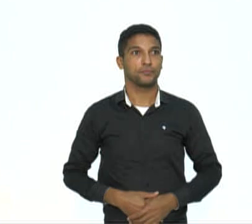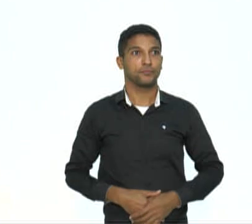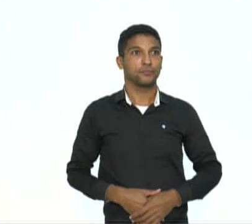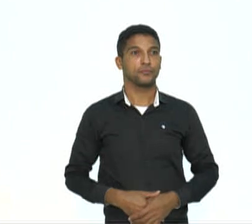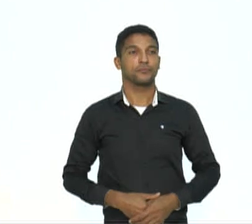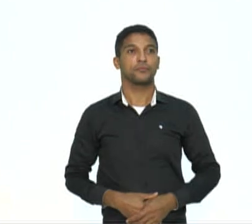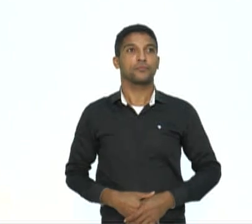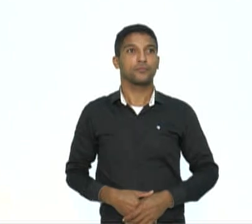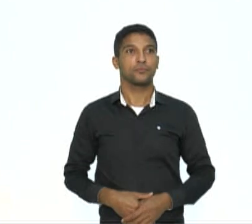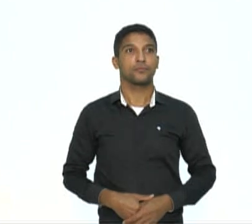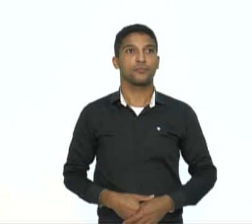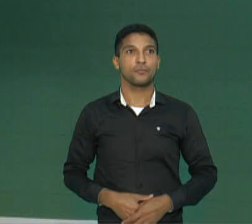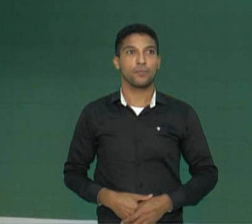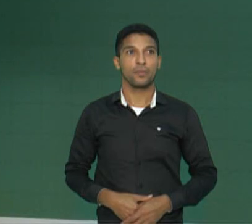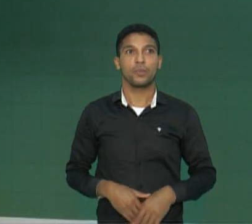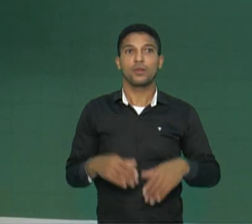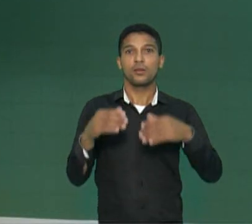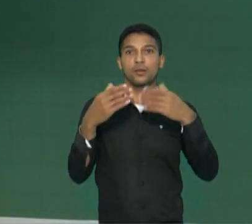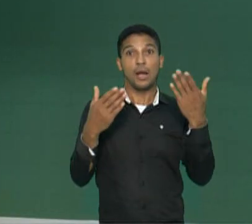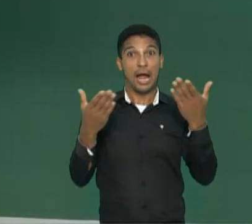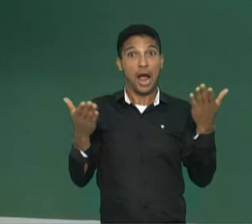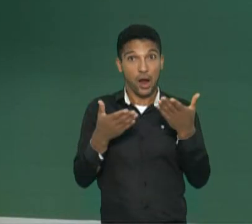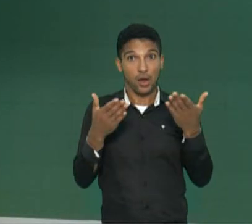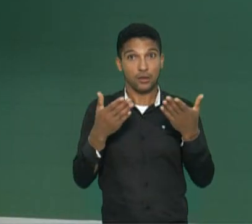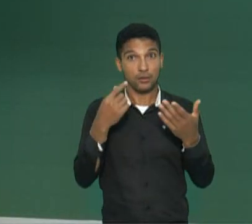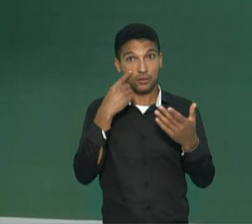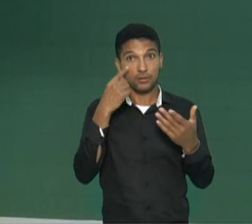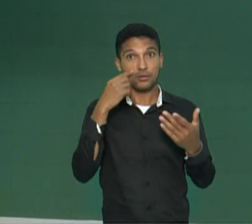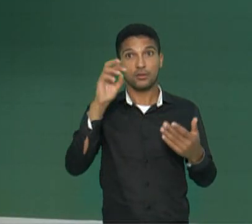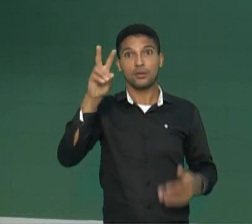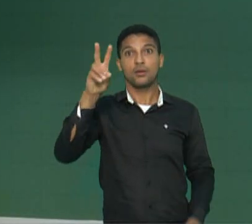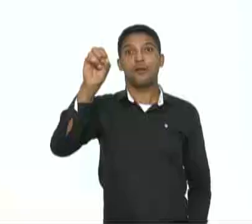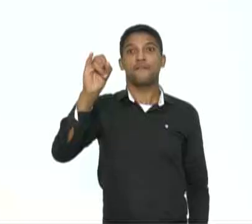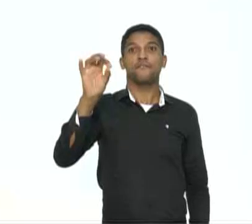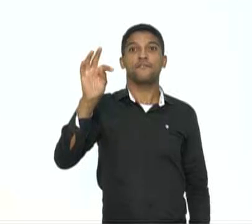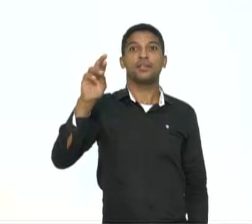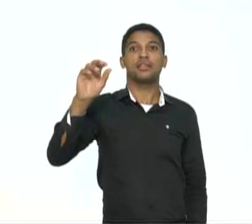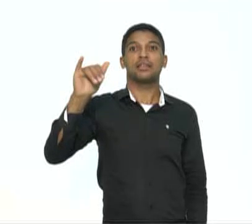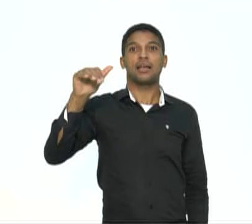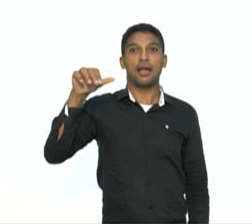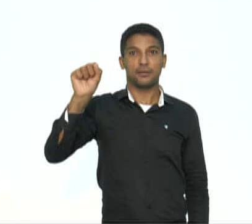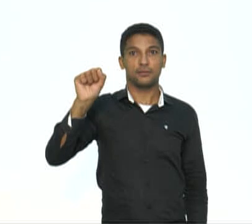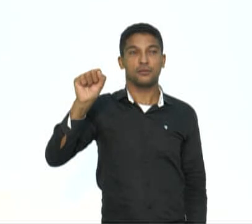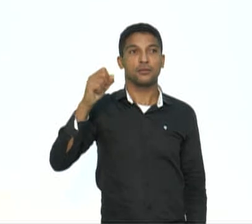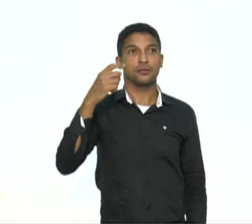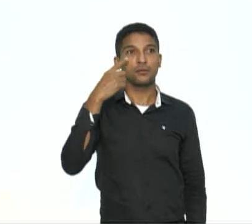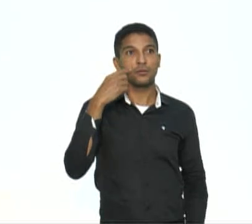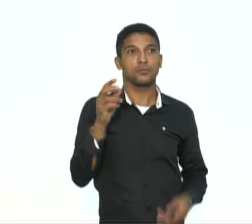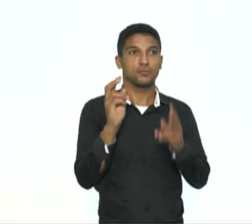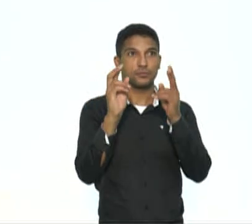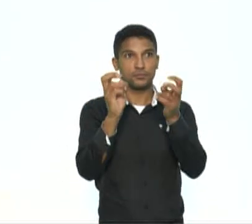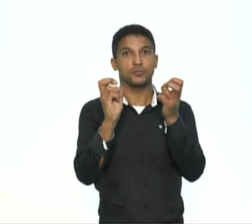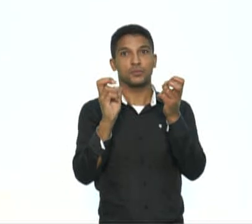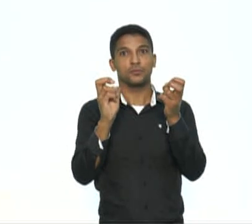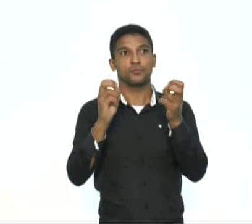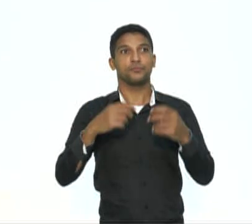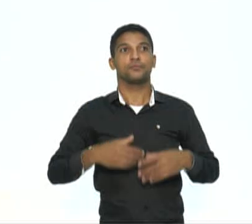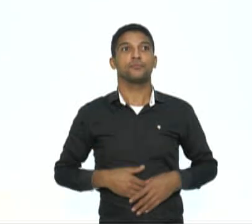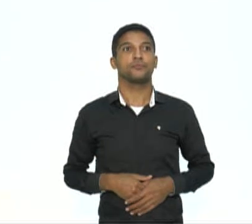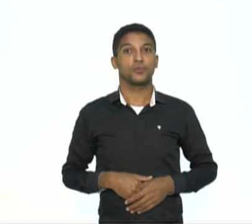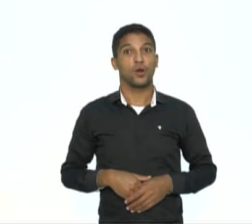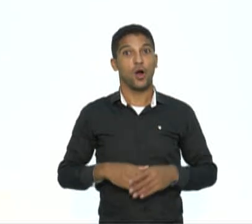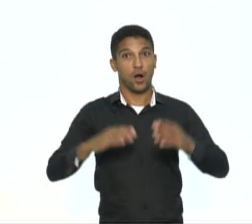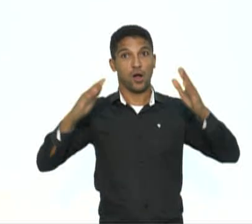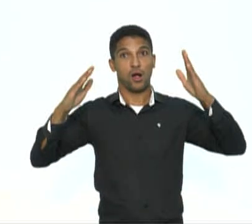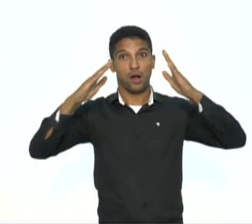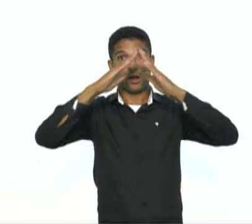tá? Pessoal, aí vem os vitrais. Com o peso de estrutura se deslocando para as colunas dos arcos ogivais e com a segurança dos